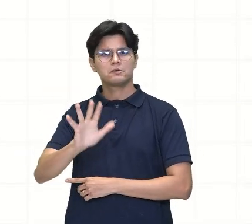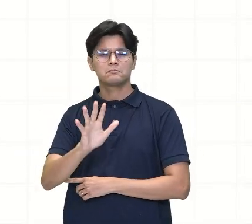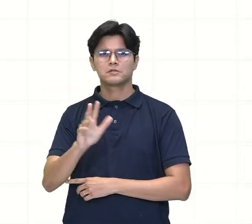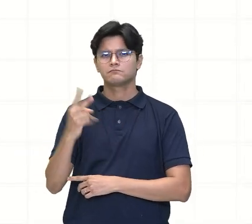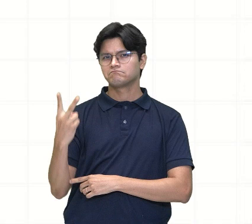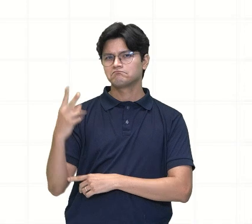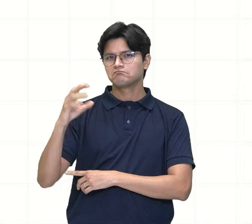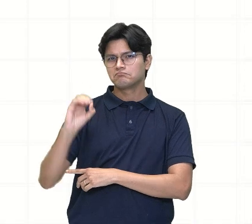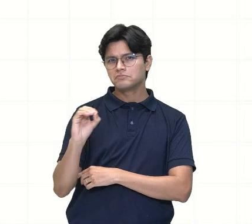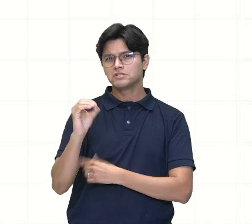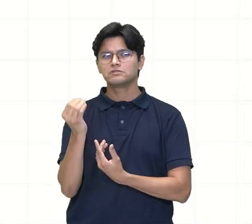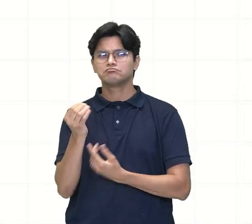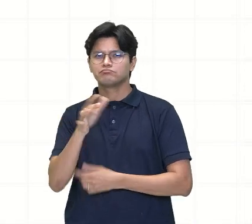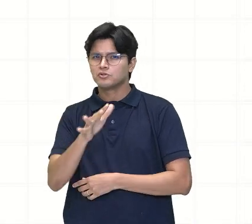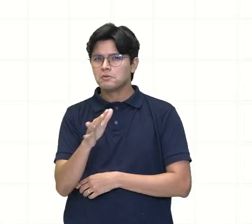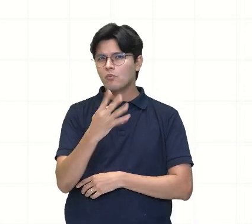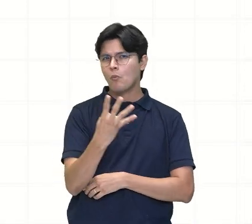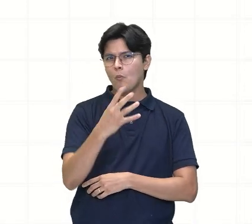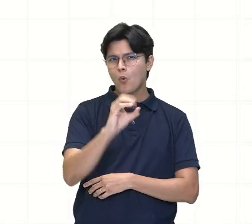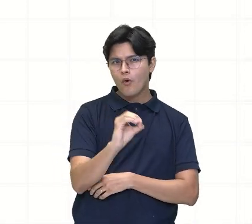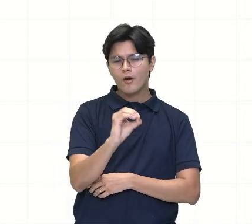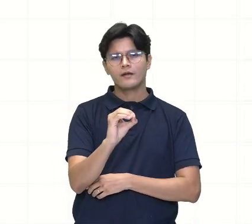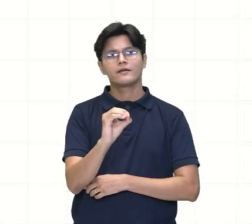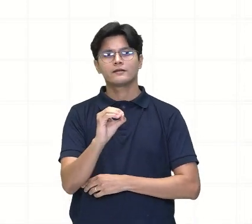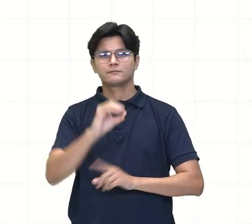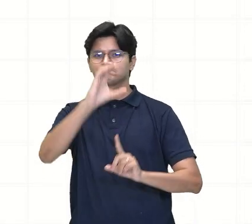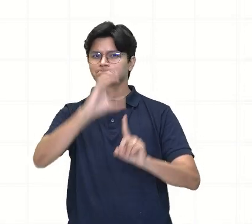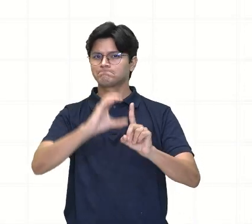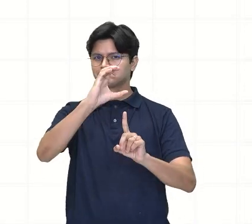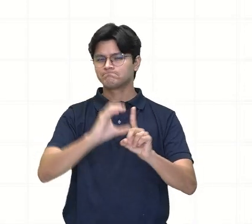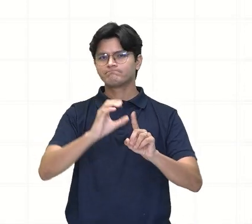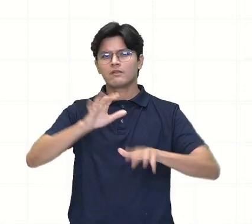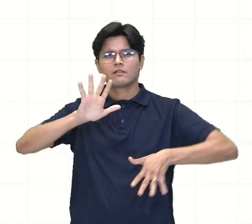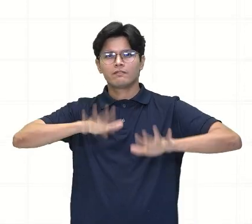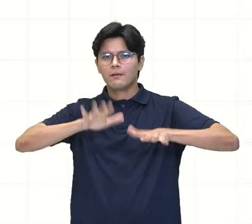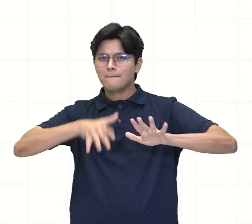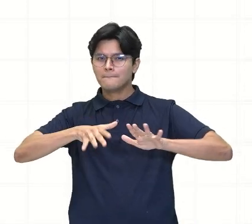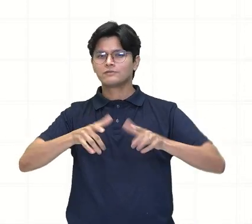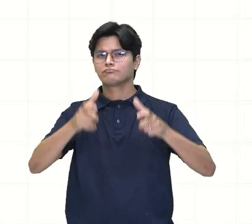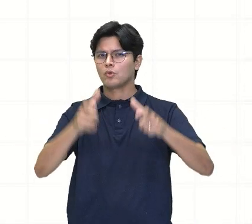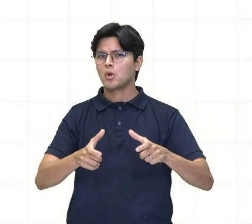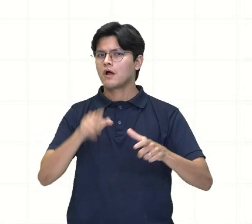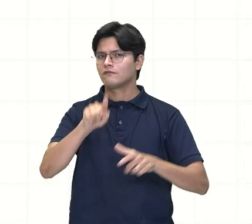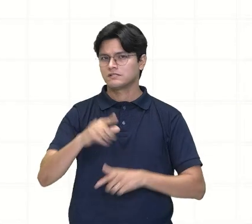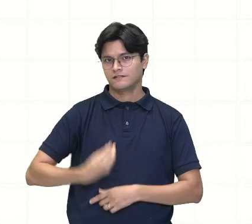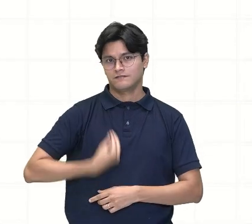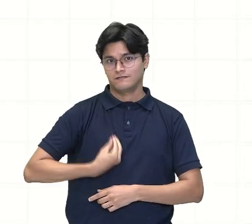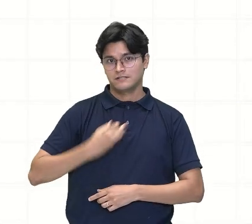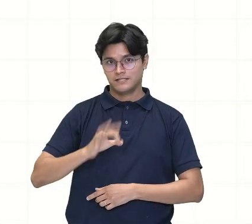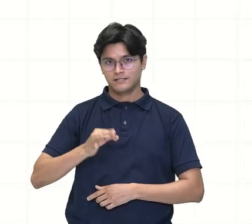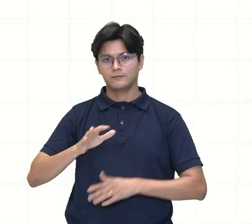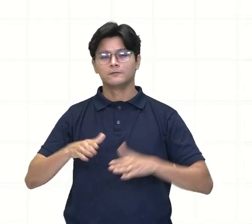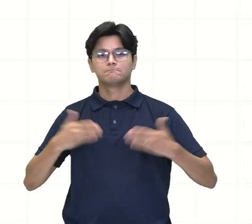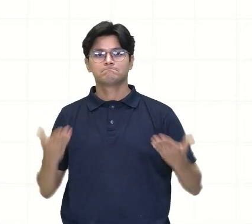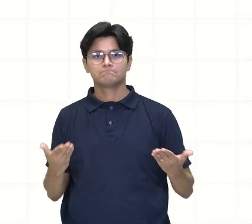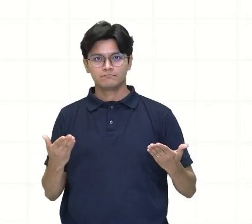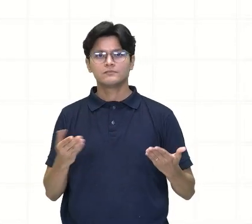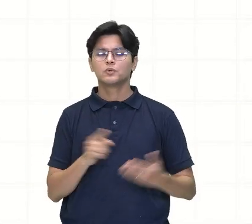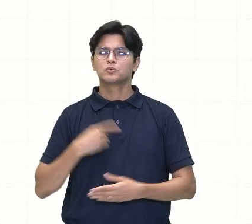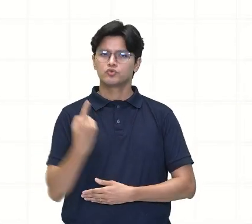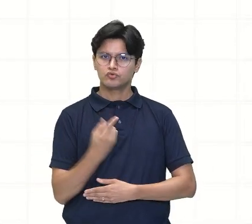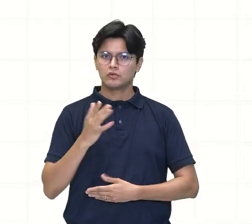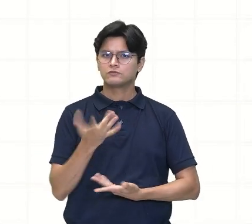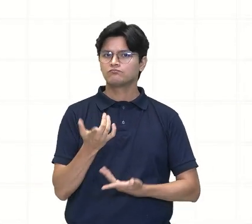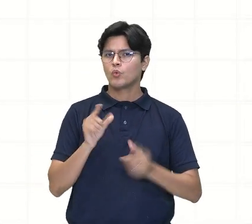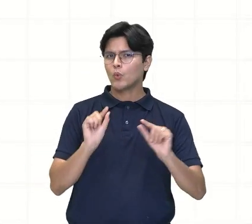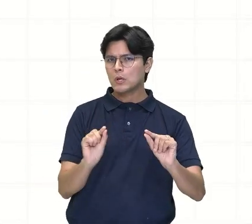20 e 40 graus, dependendo da região que você mora. Então, a gente é bem familiarizado